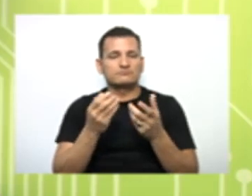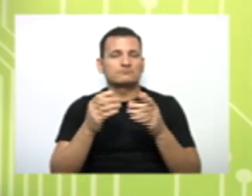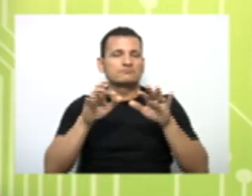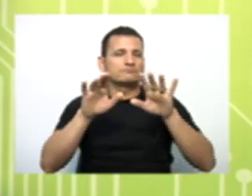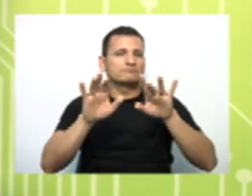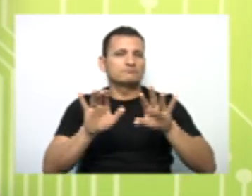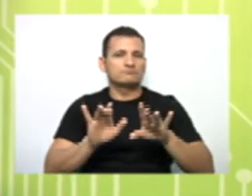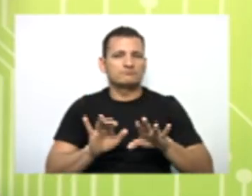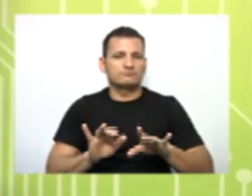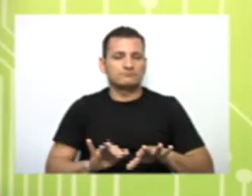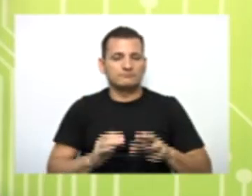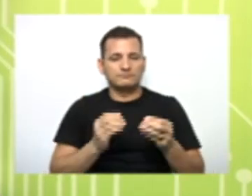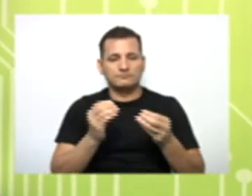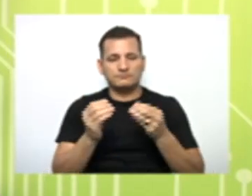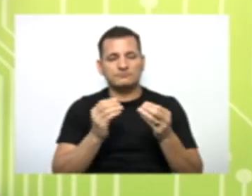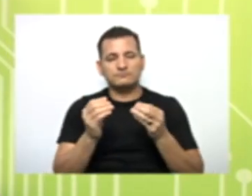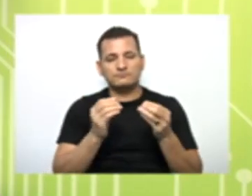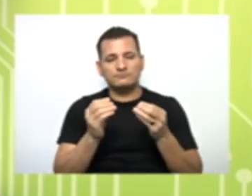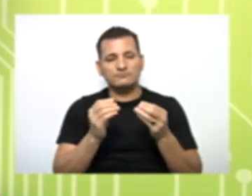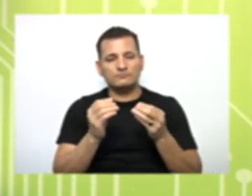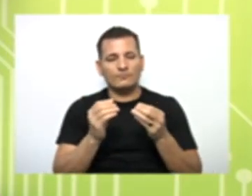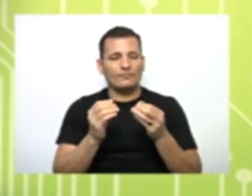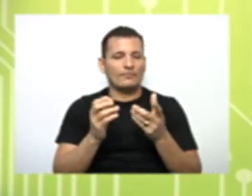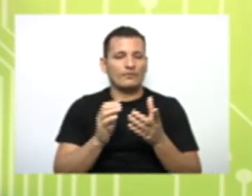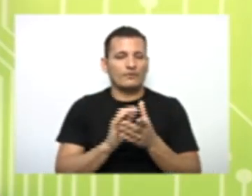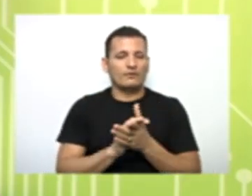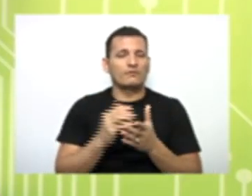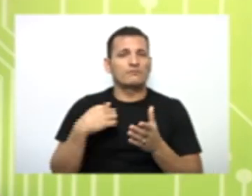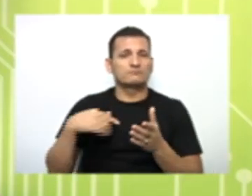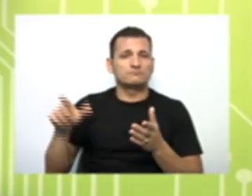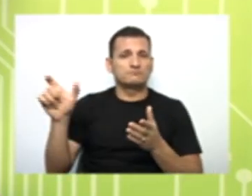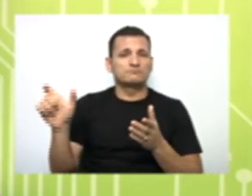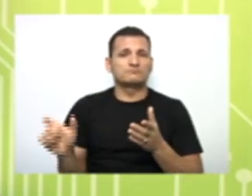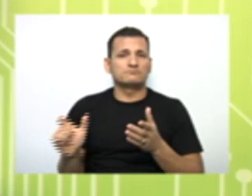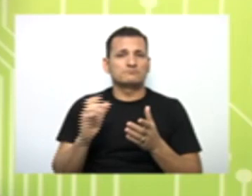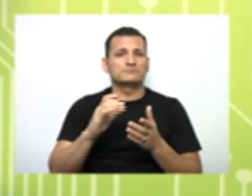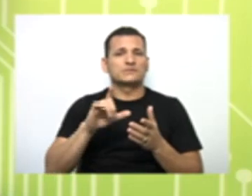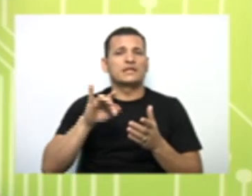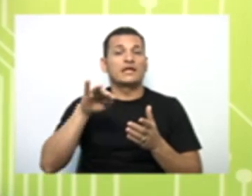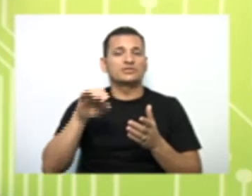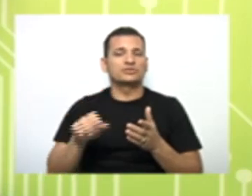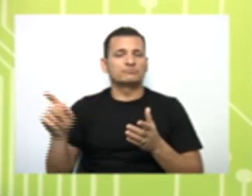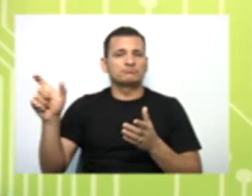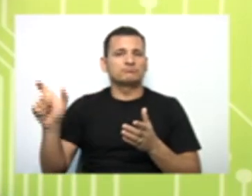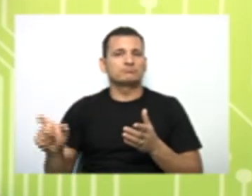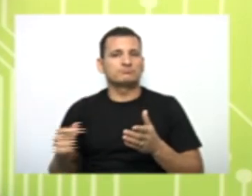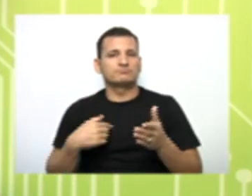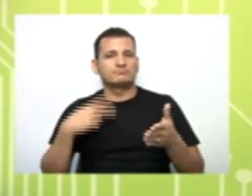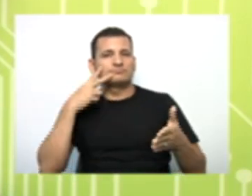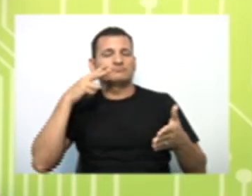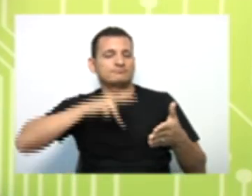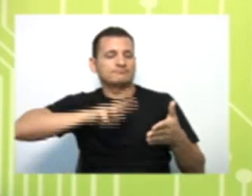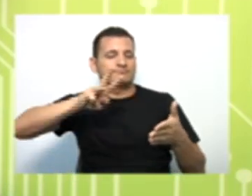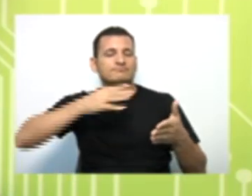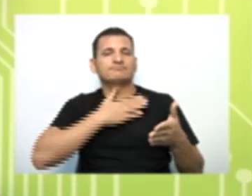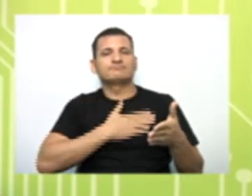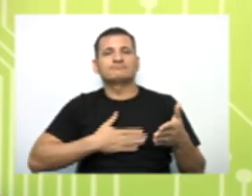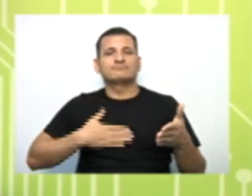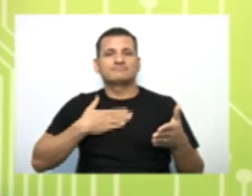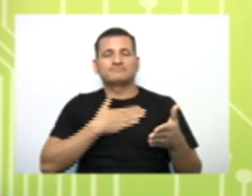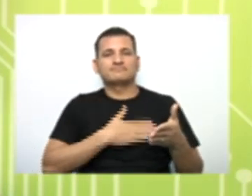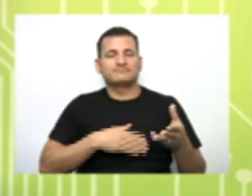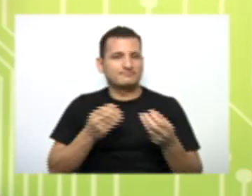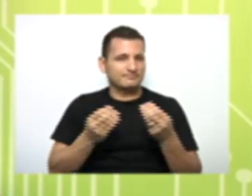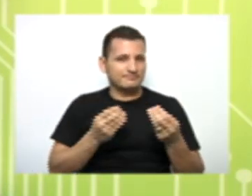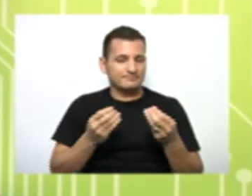desenvolver a minha página inicial para que o meu cliente fique satisfeito com aquela página que eu desenvolvi,